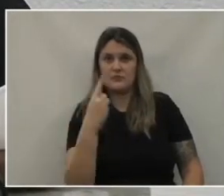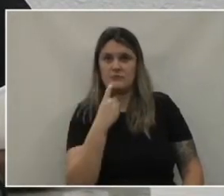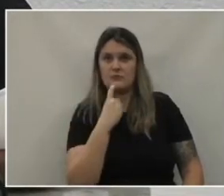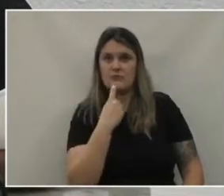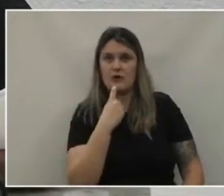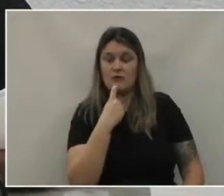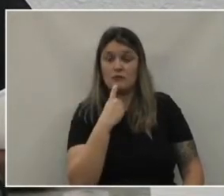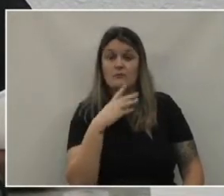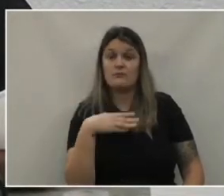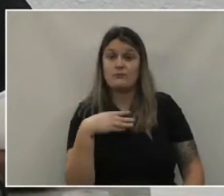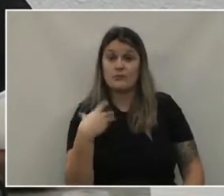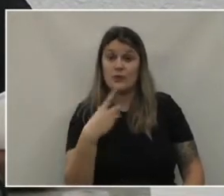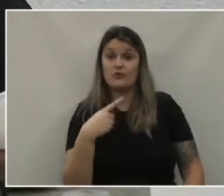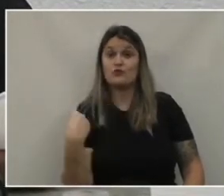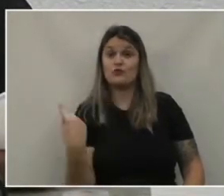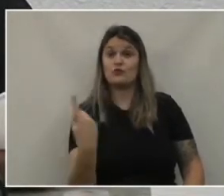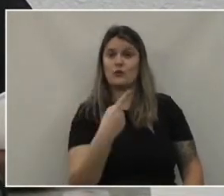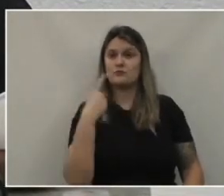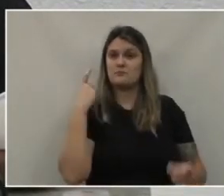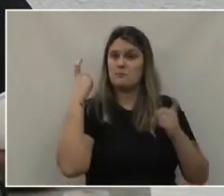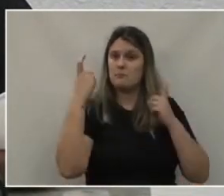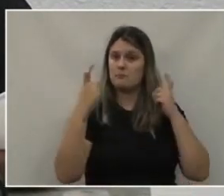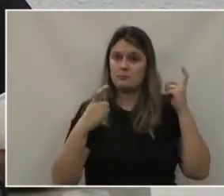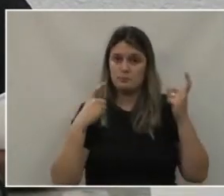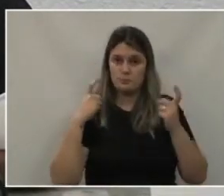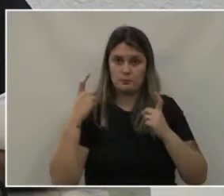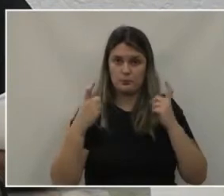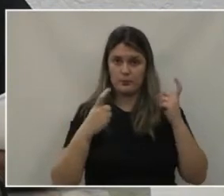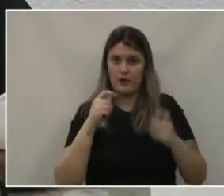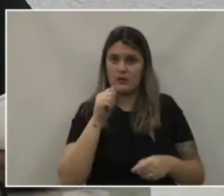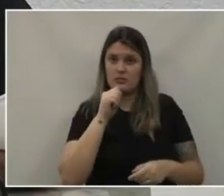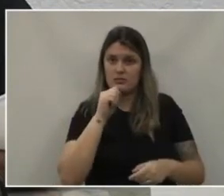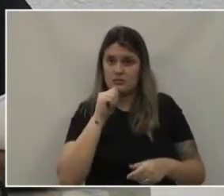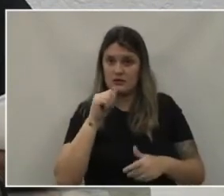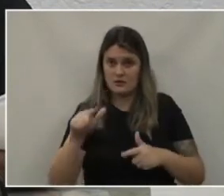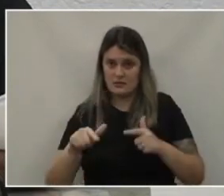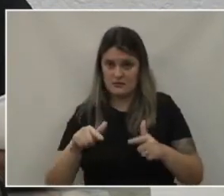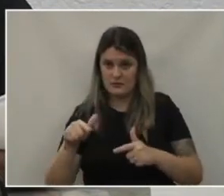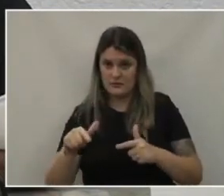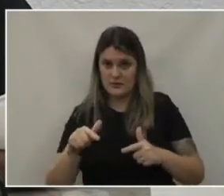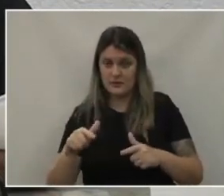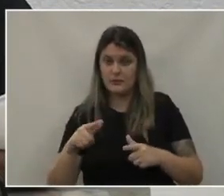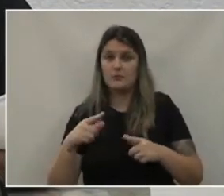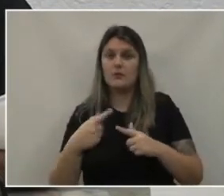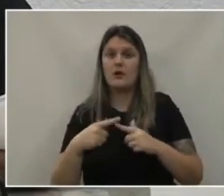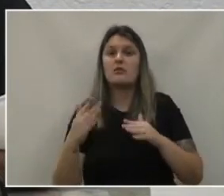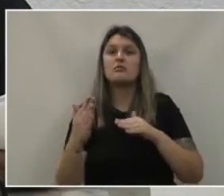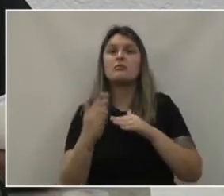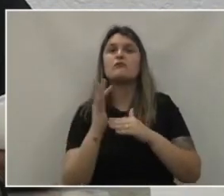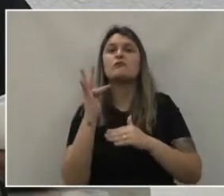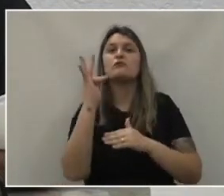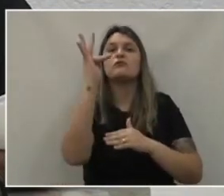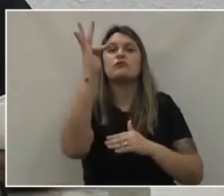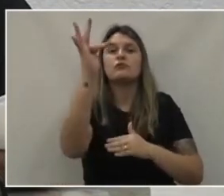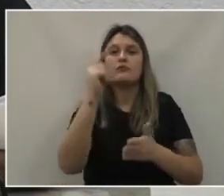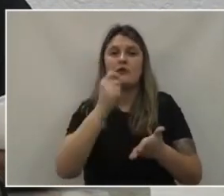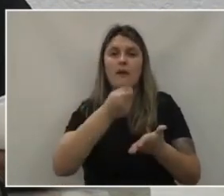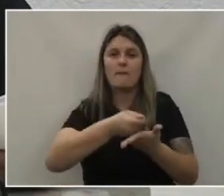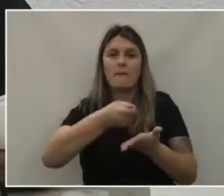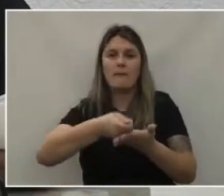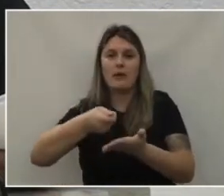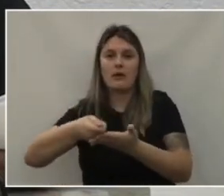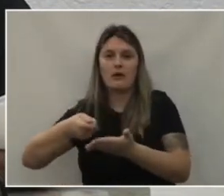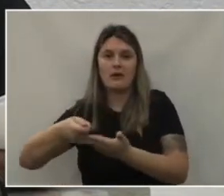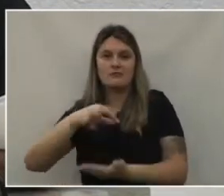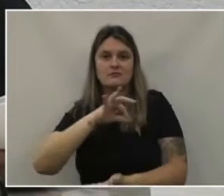15.642.548,03. A grande preocupação dos funcionários ativos e aposentados é até quando o fundo conseguirá realizar os pagamentos